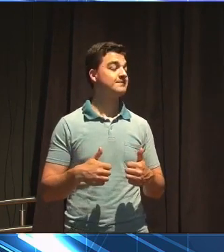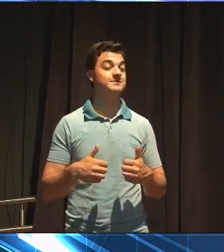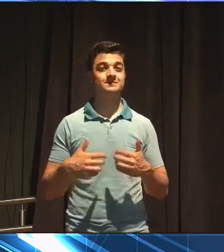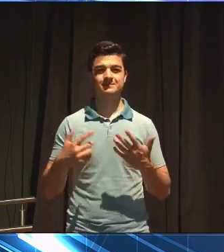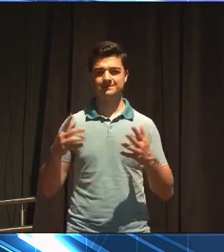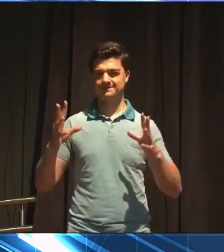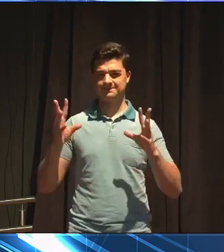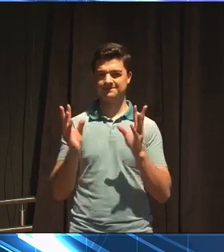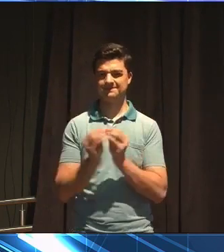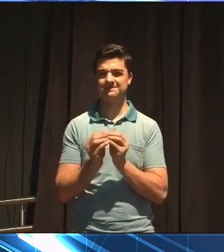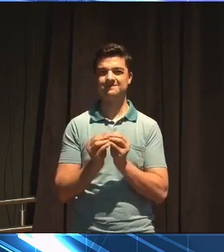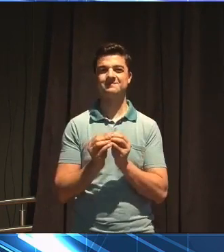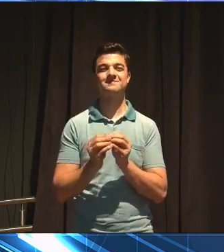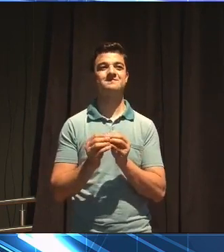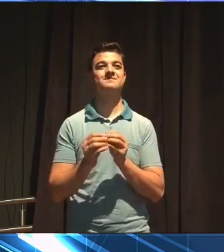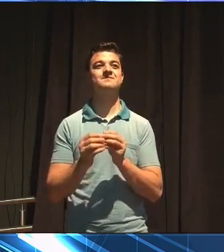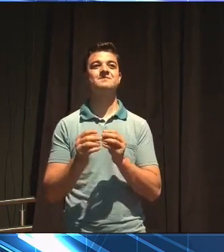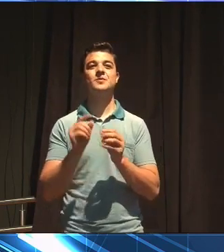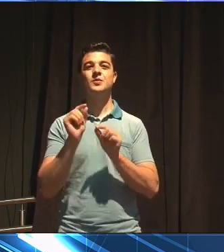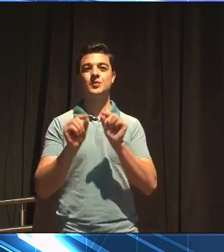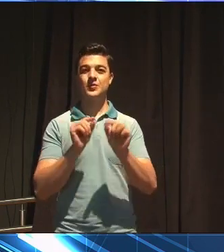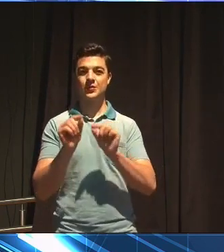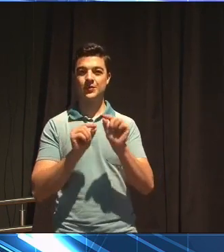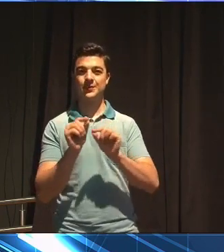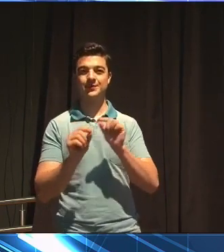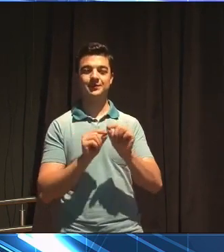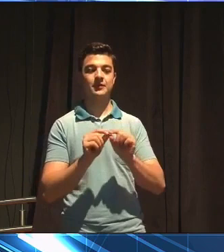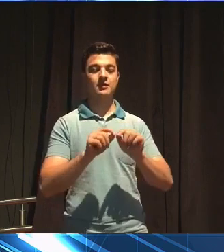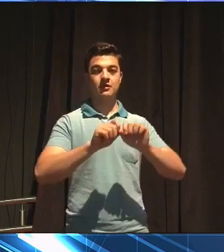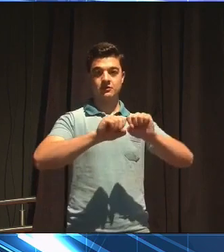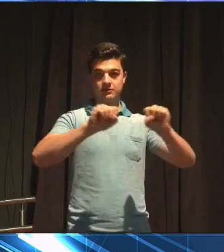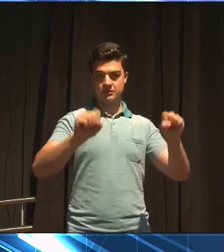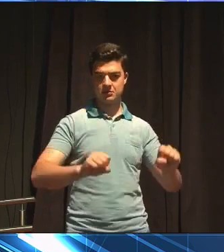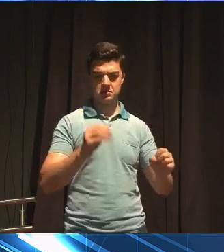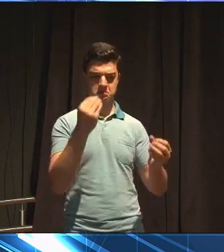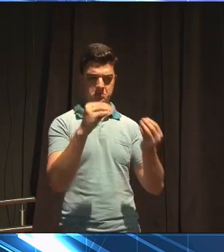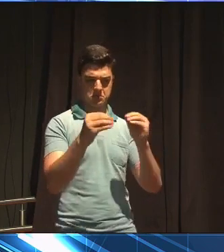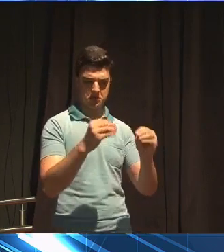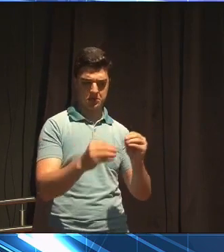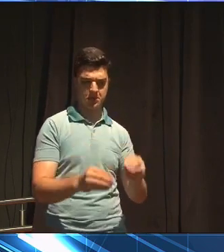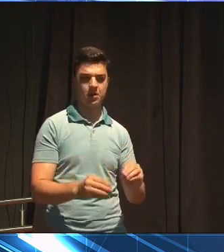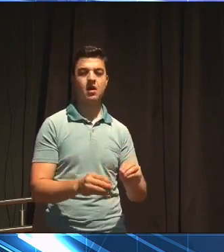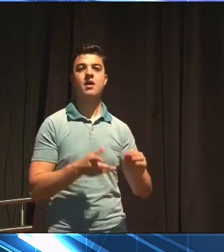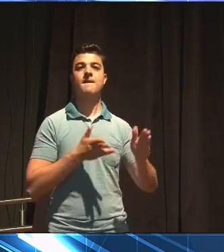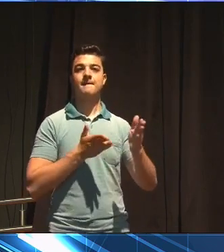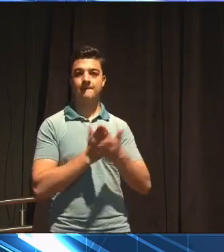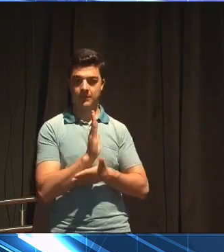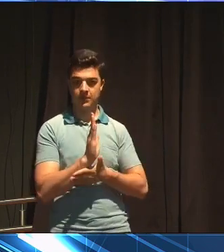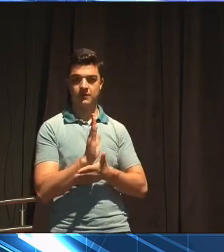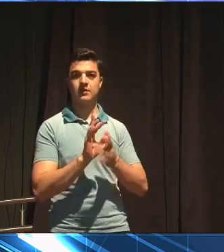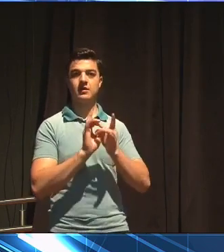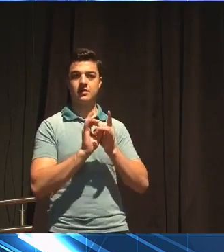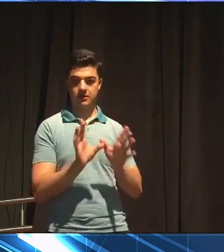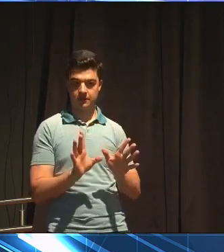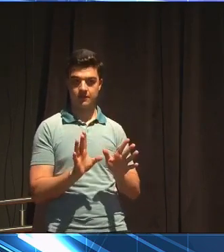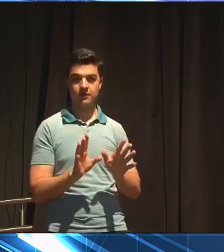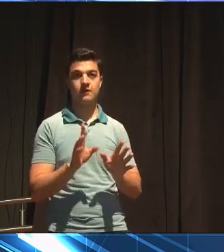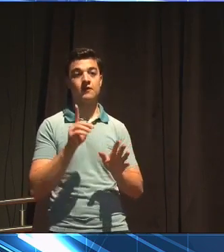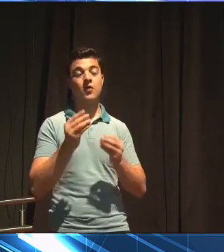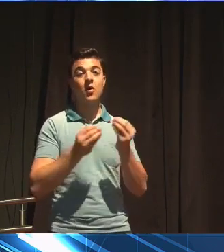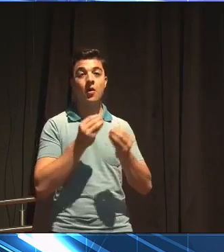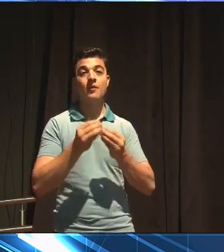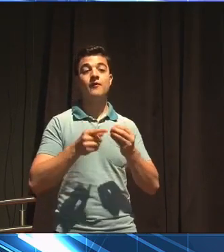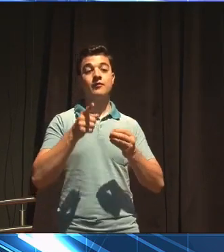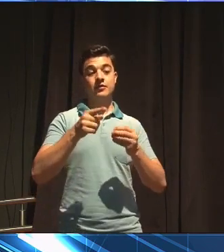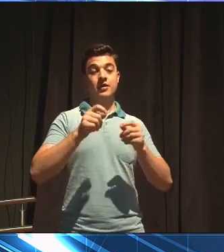aquela pergunta. Como a gente vai fazer a autorização da nossa aplicação? A gente vai ter que olhar para o cenário da nossa aplicação. Se a gente vai para um ambiente de